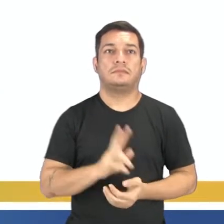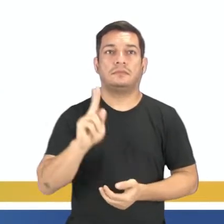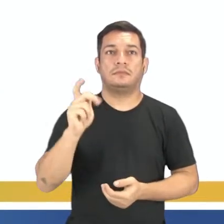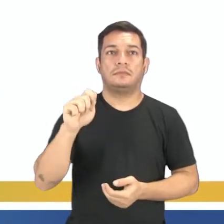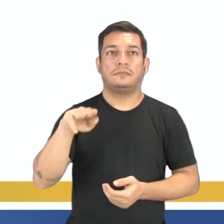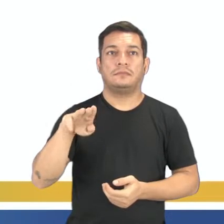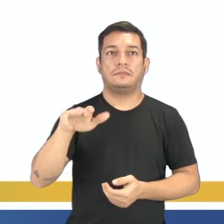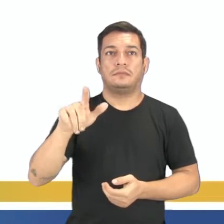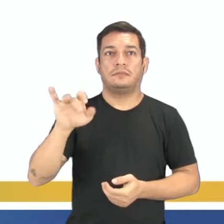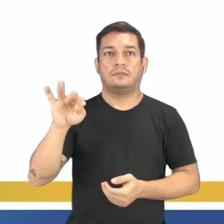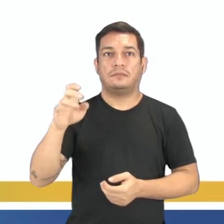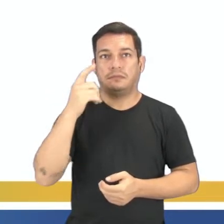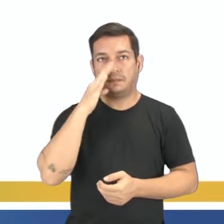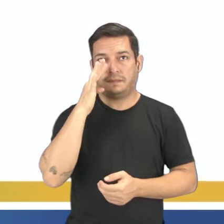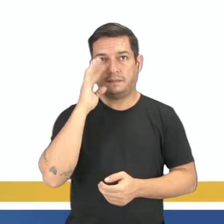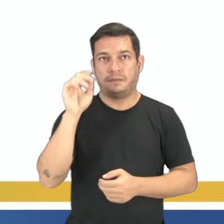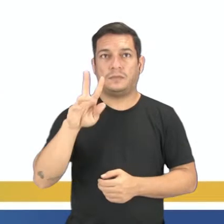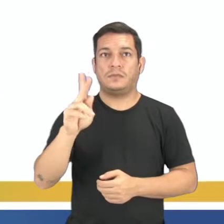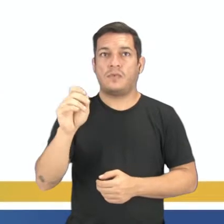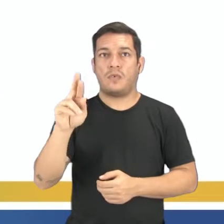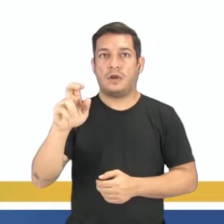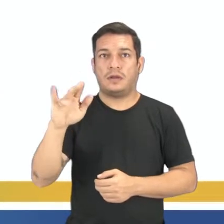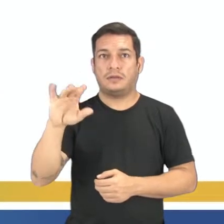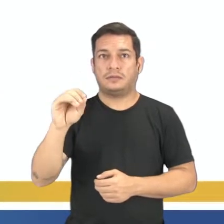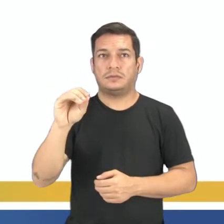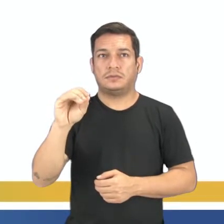Hamlet observa Horácio